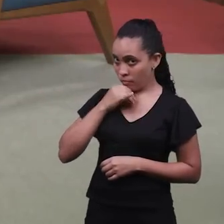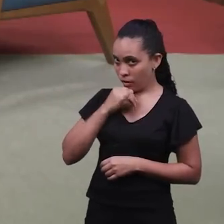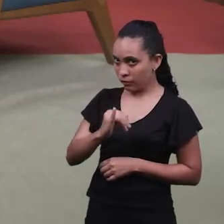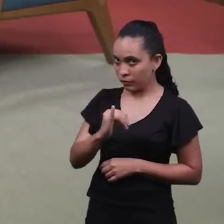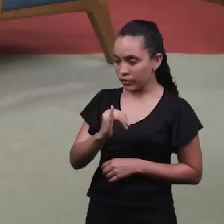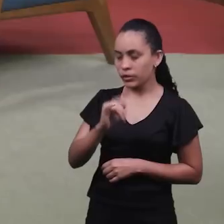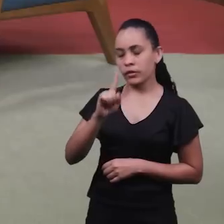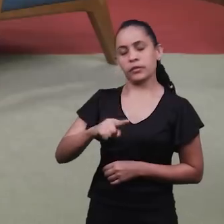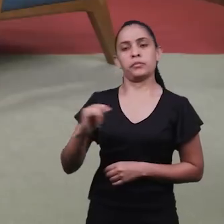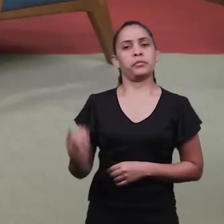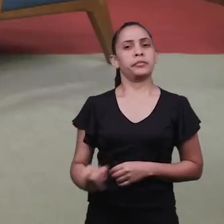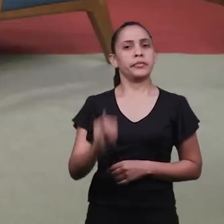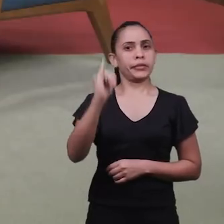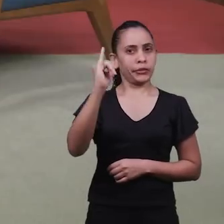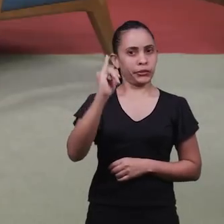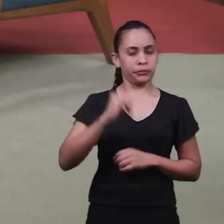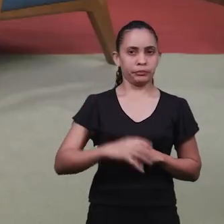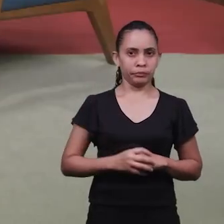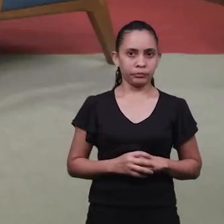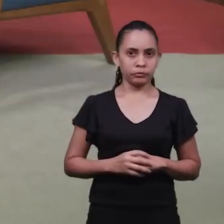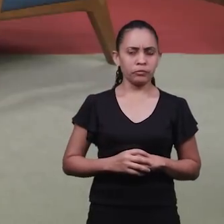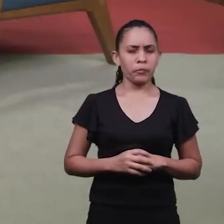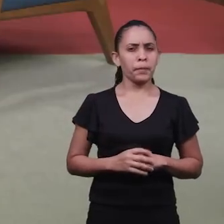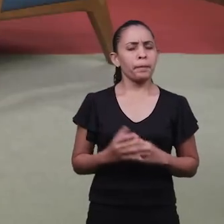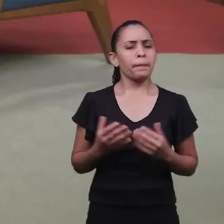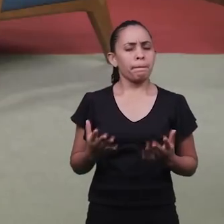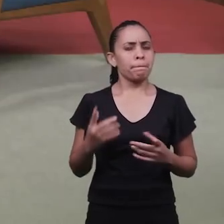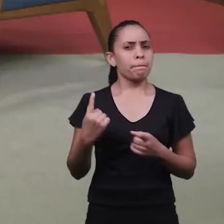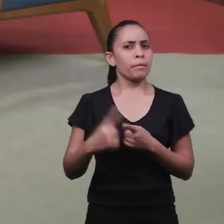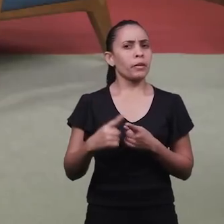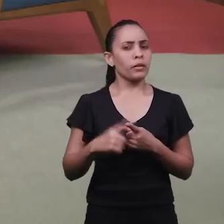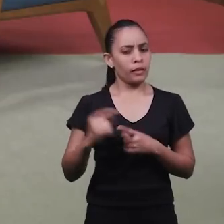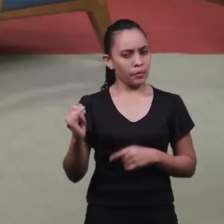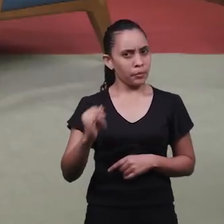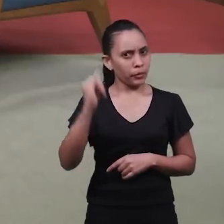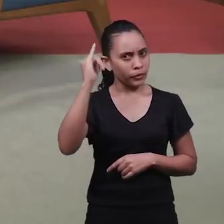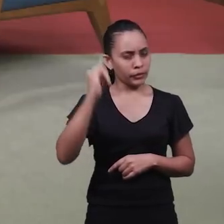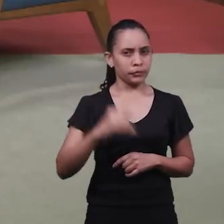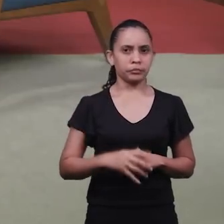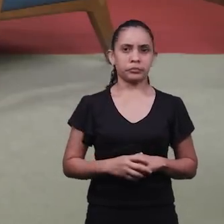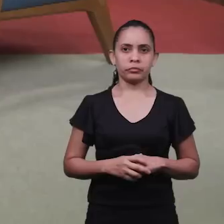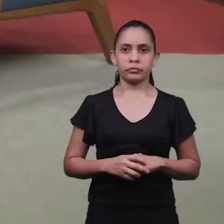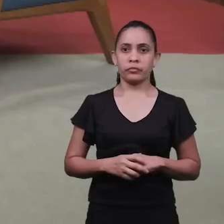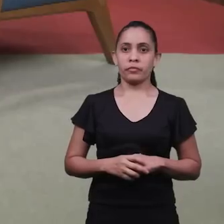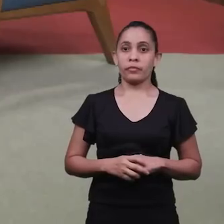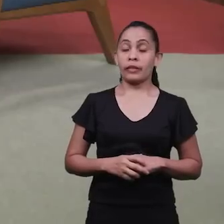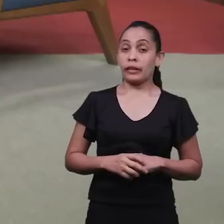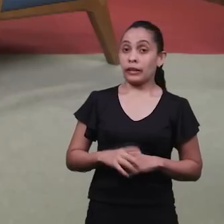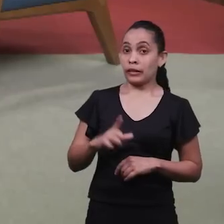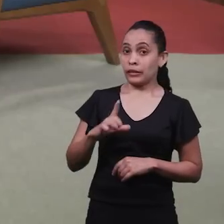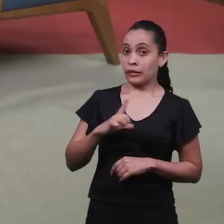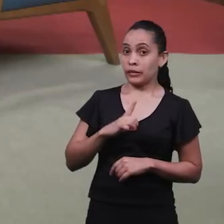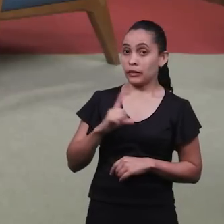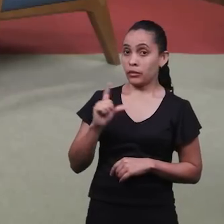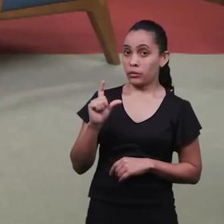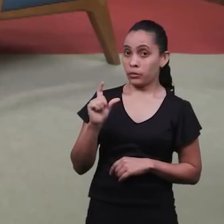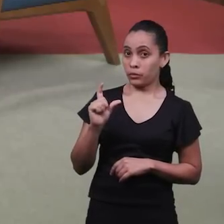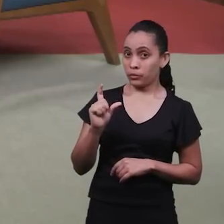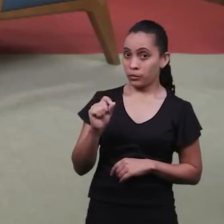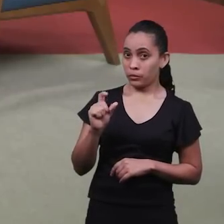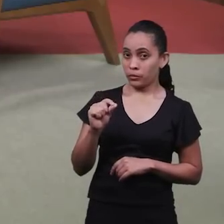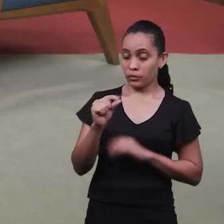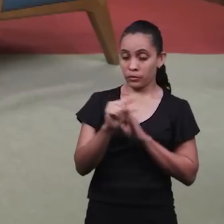é muito importante. É muito importante por quê? Porque há, especialmente